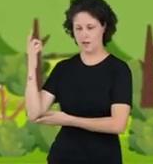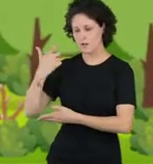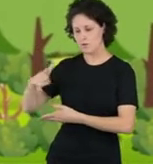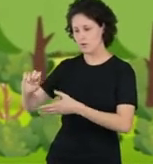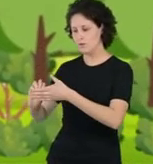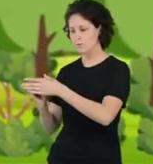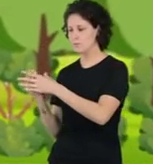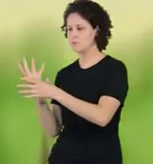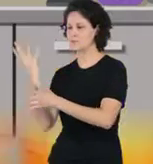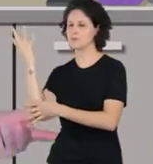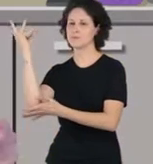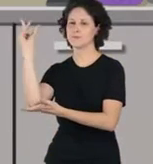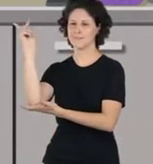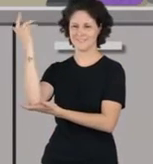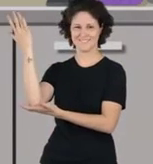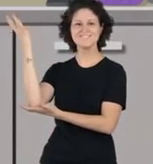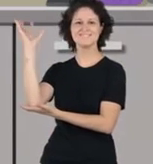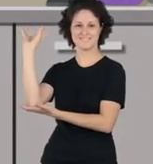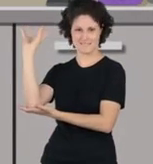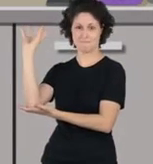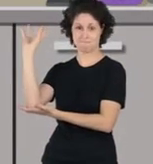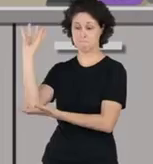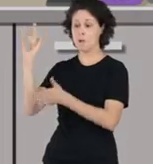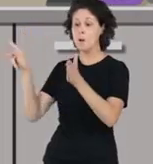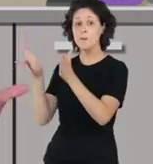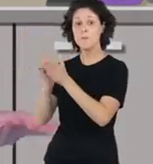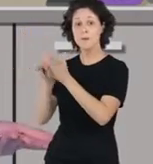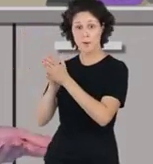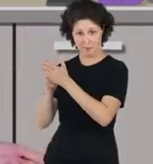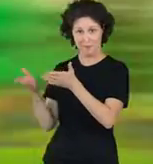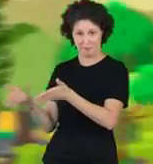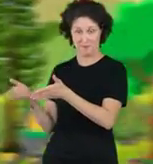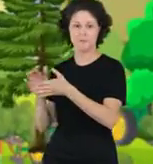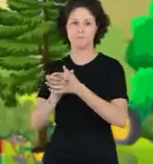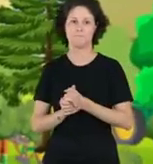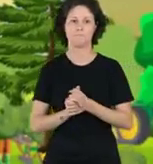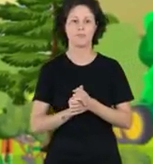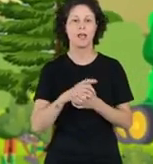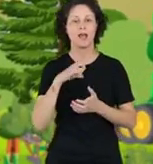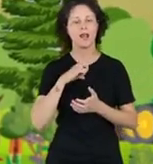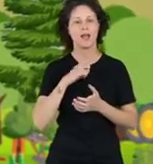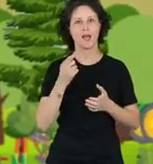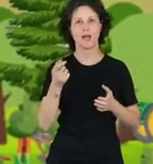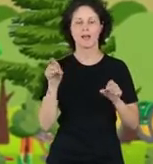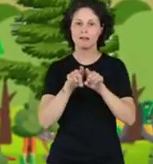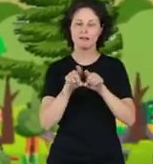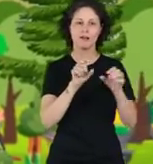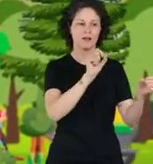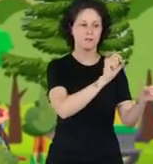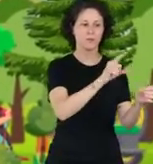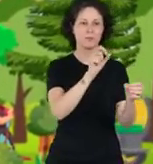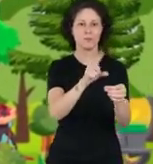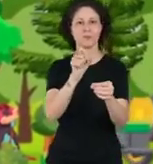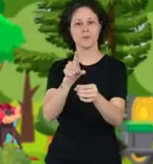as árvores nativas, ou seja, que são naturais daquela região. Outra opção é a revegetação, feita através do